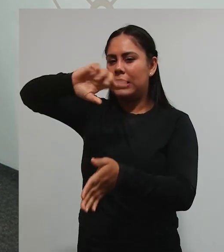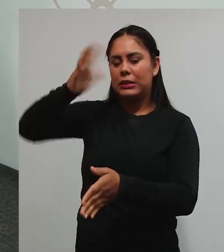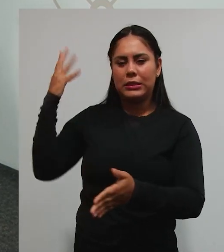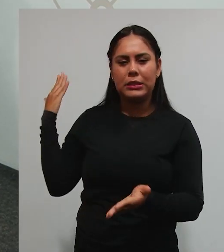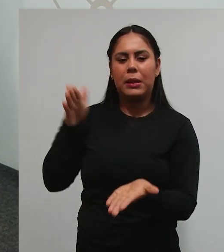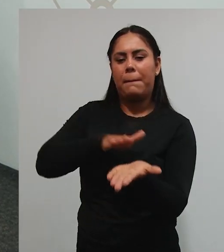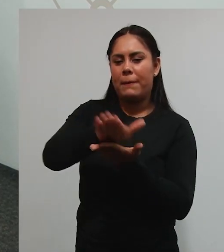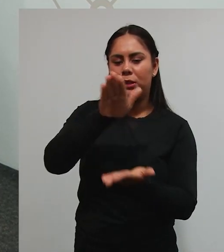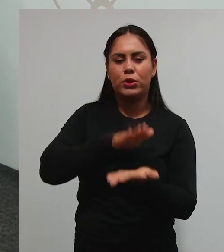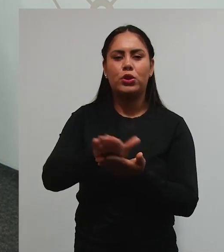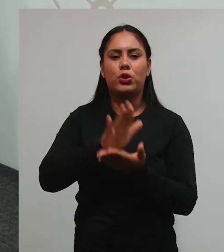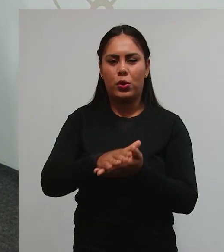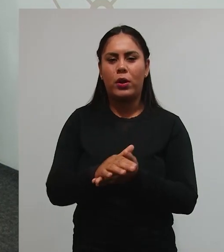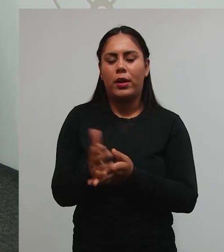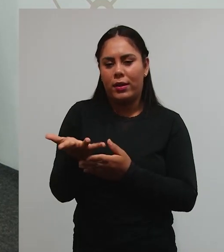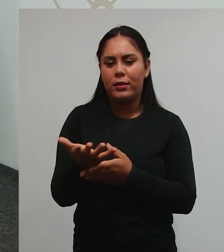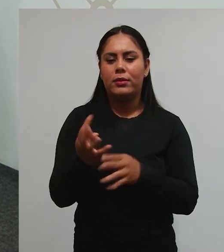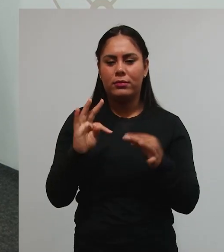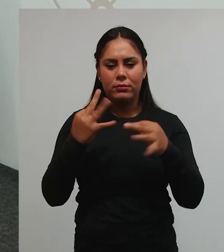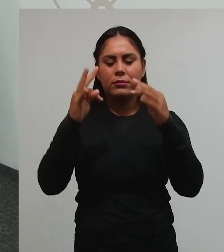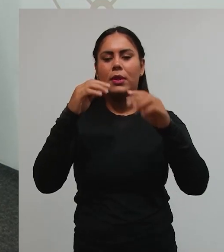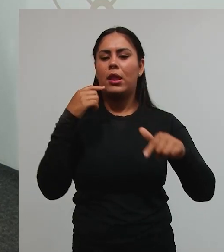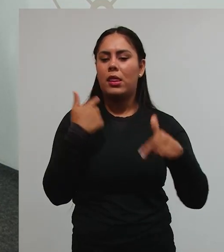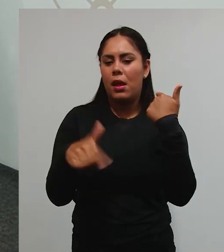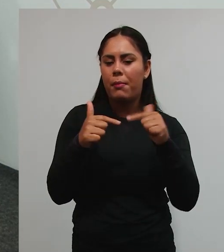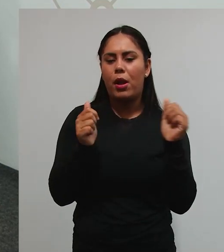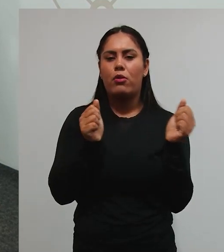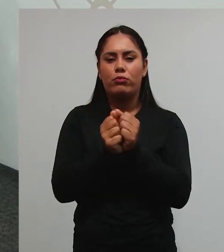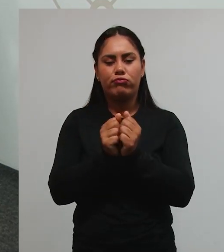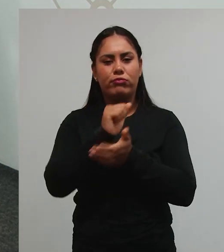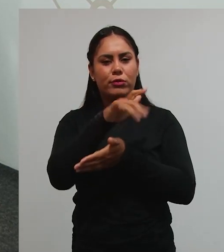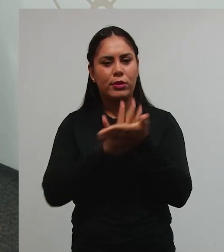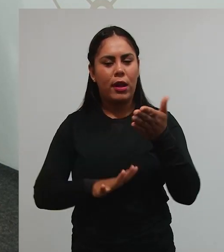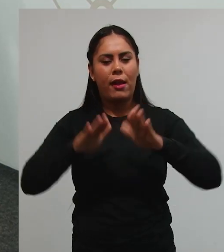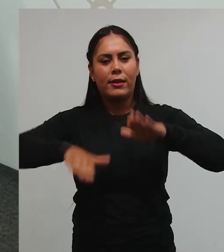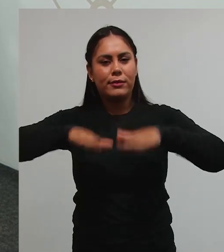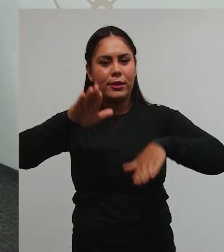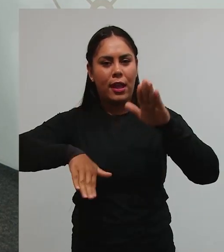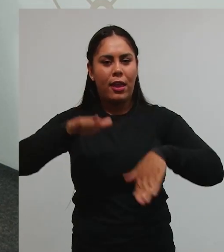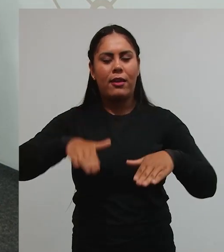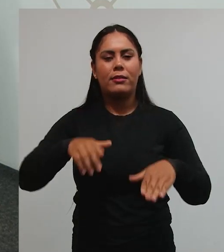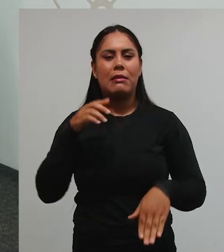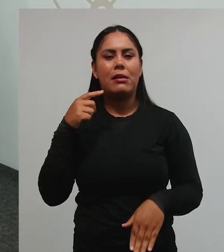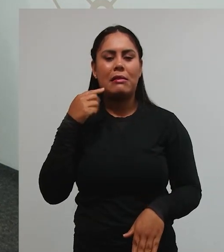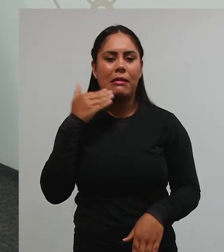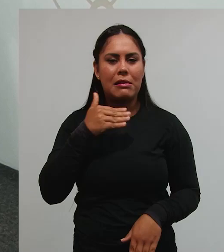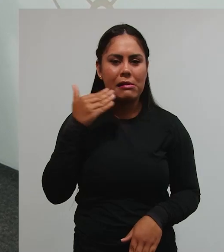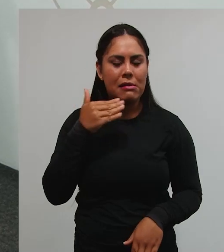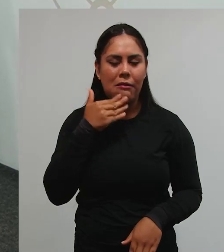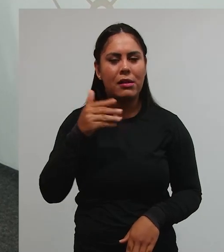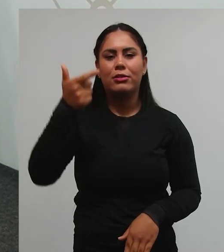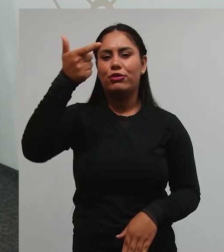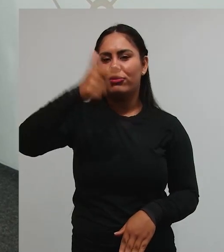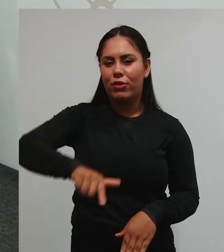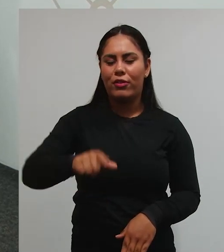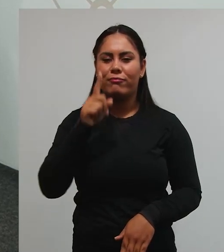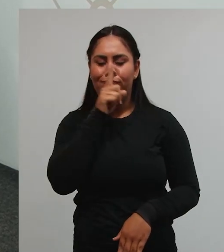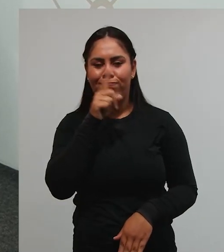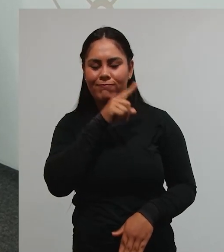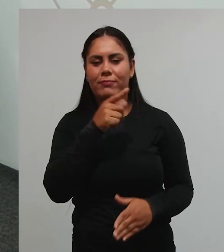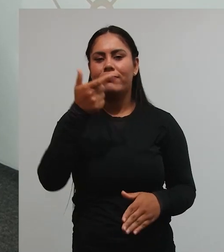dele e você toca, literalmente, você roda e essa folha branca passa pela matriz e saem várias cópias. Então, assim,